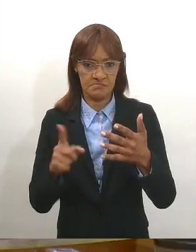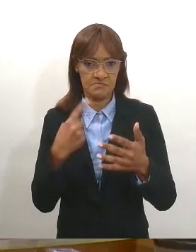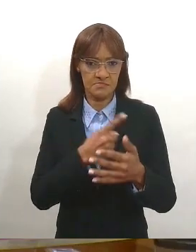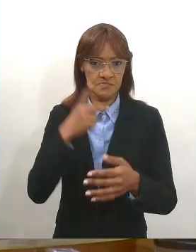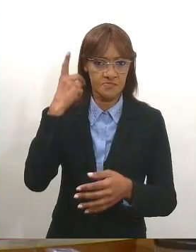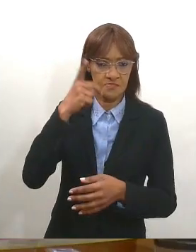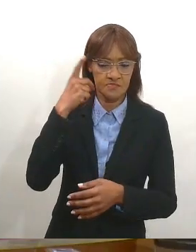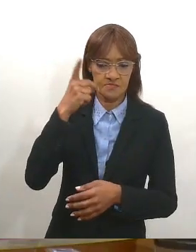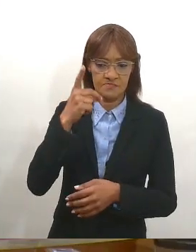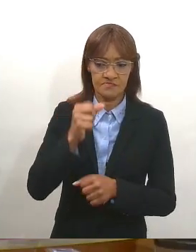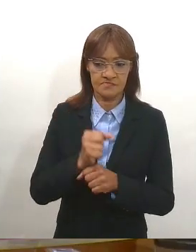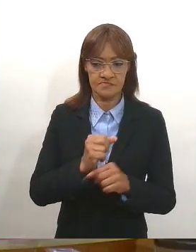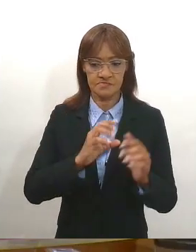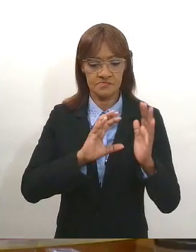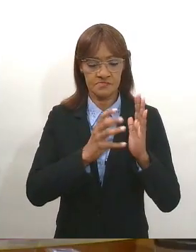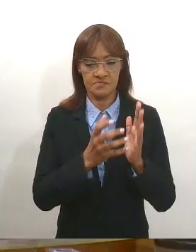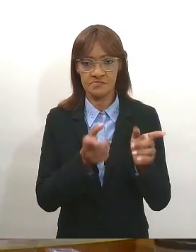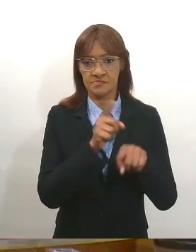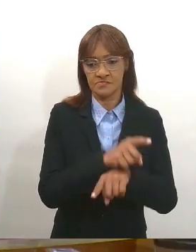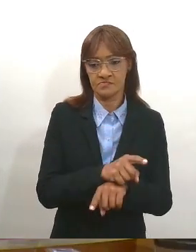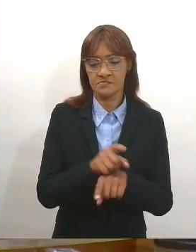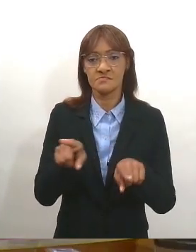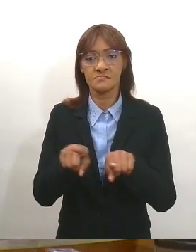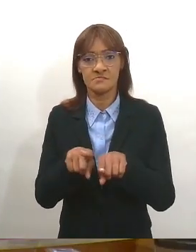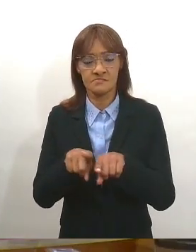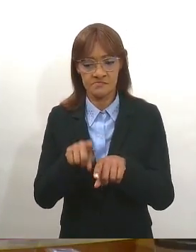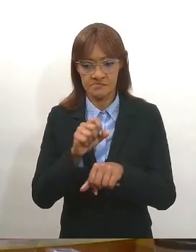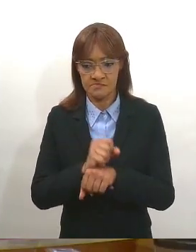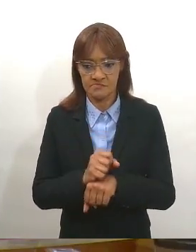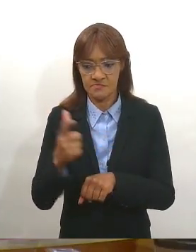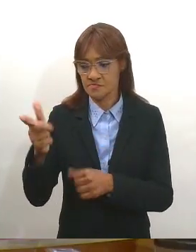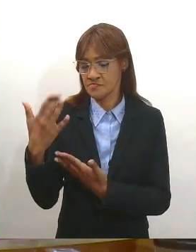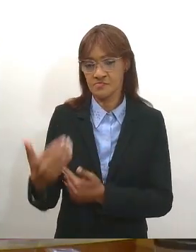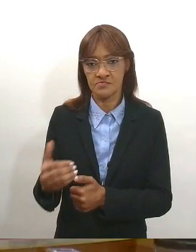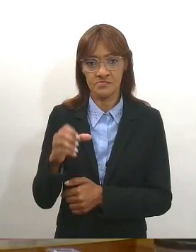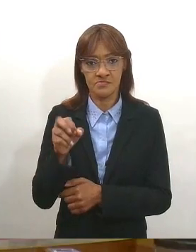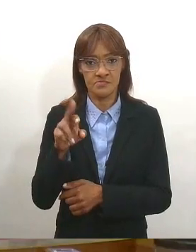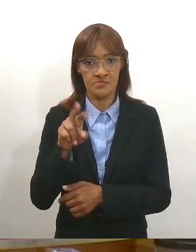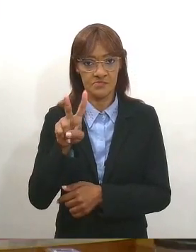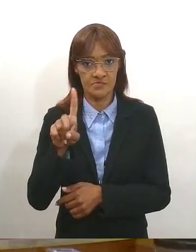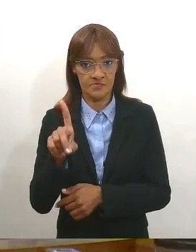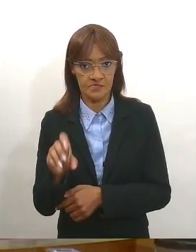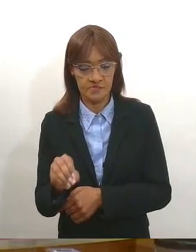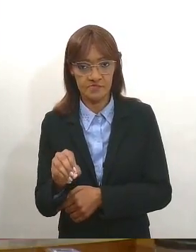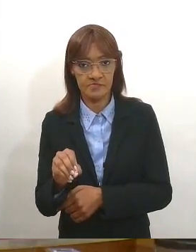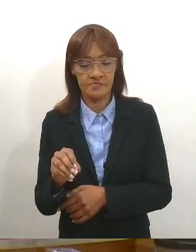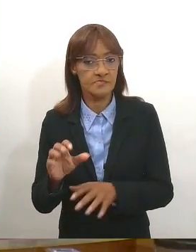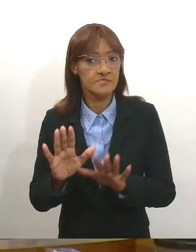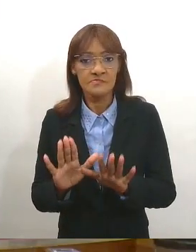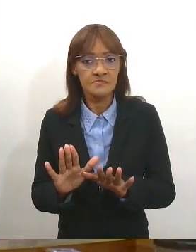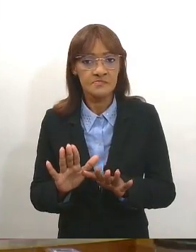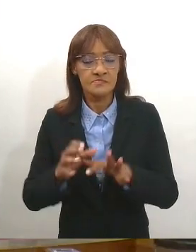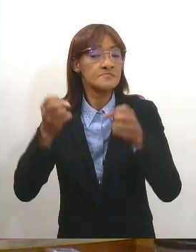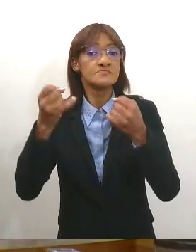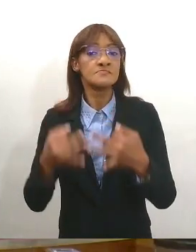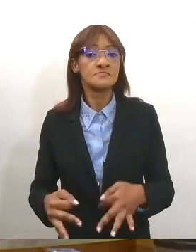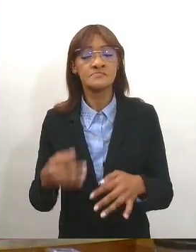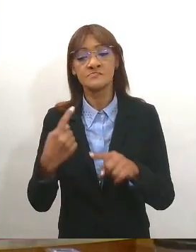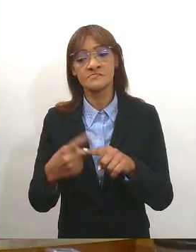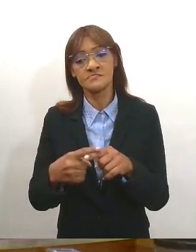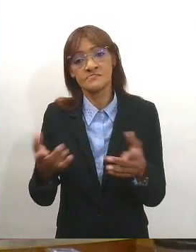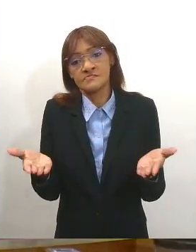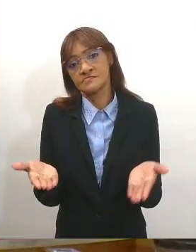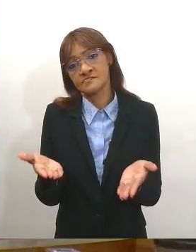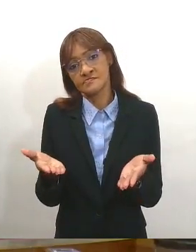essa representação com relação à taxa do DETRAN, e não explicar por que o DETRAN vem ano após ano, deputado